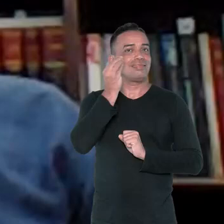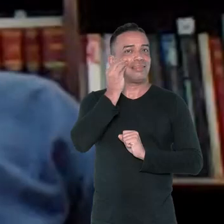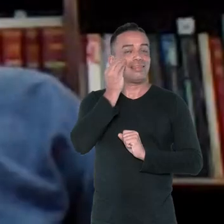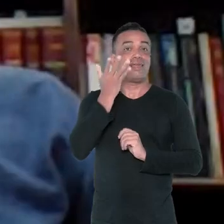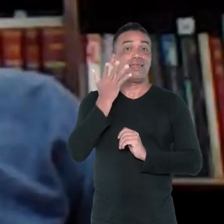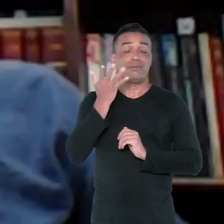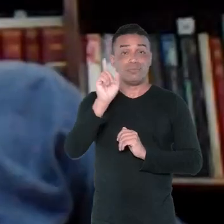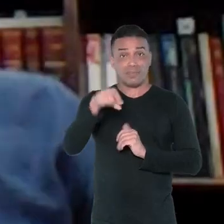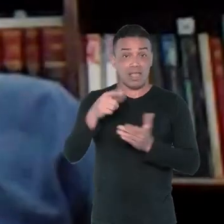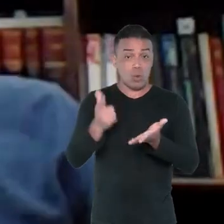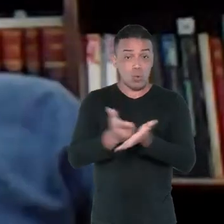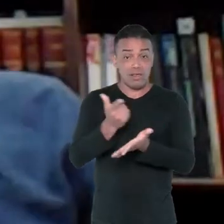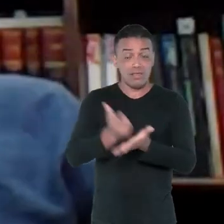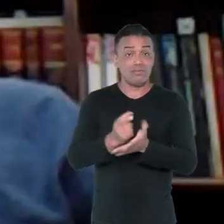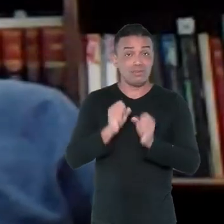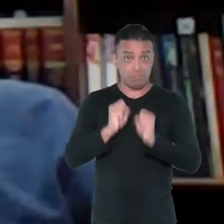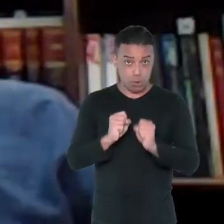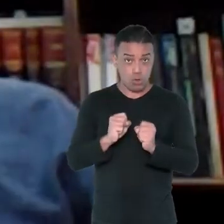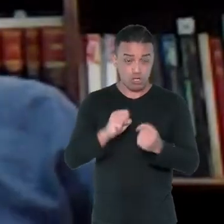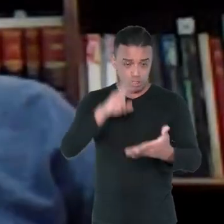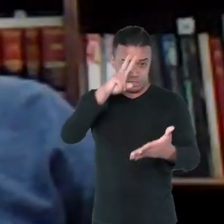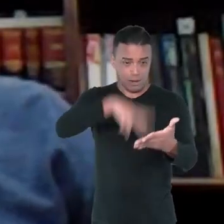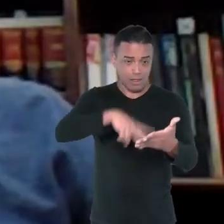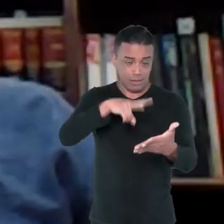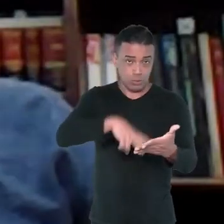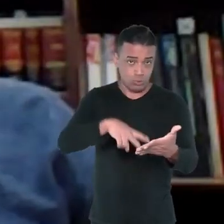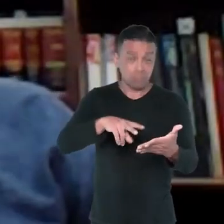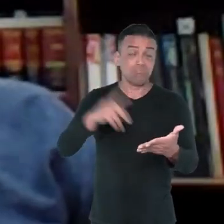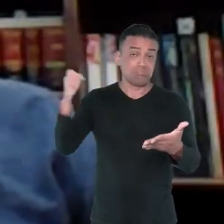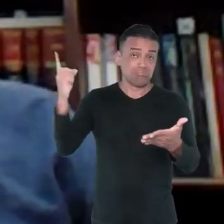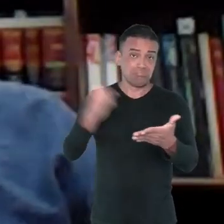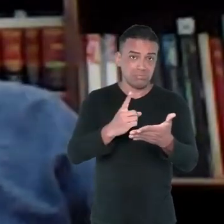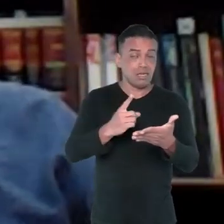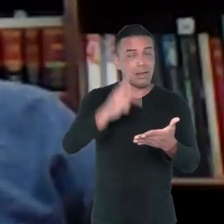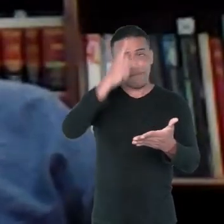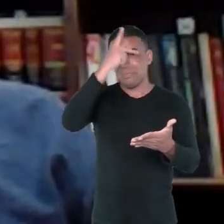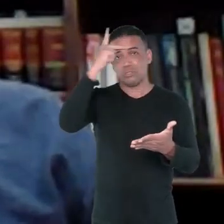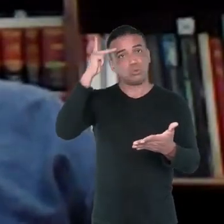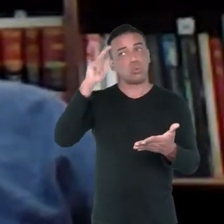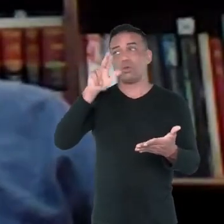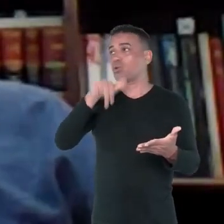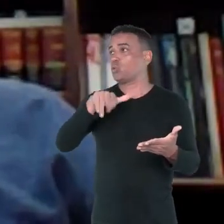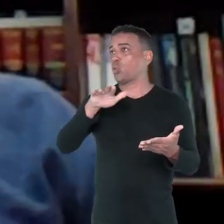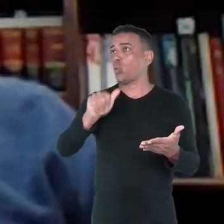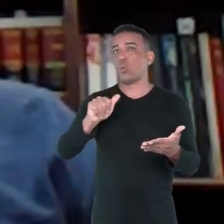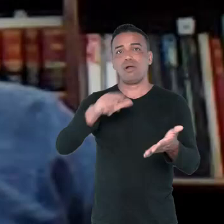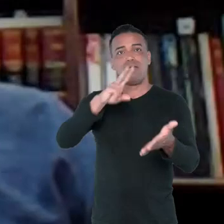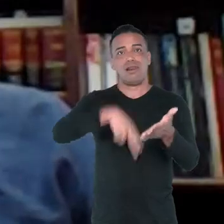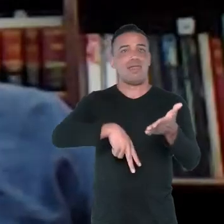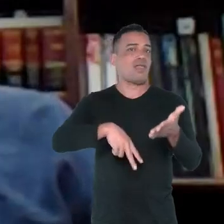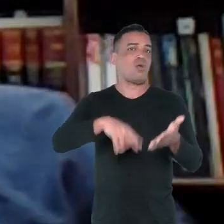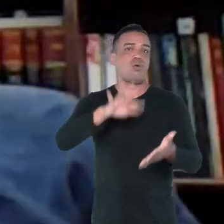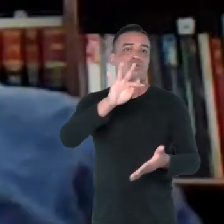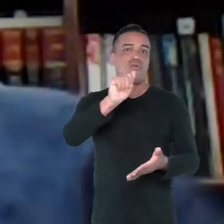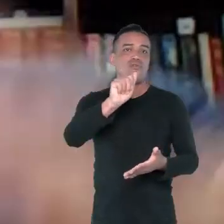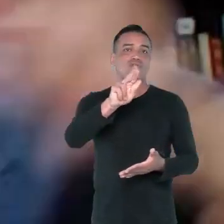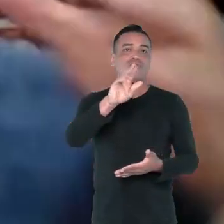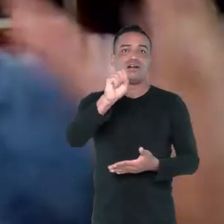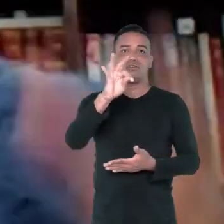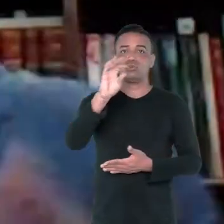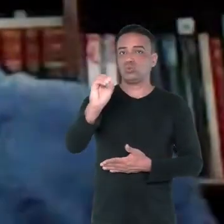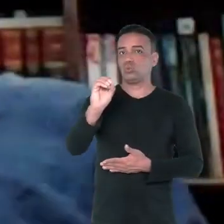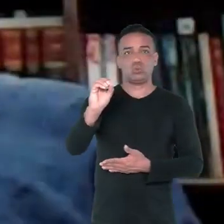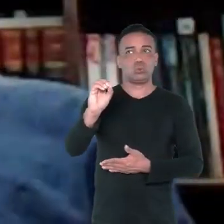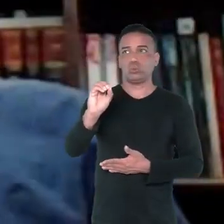É um livro que pode ser lido por um leitor que nunca leu Fausto, que nunca leu nenhum